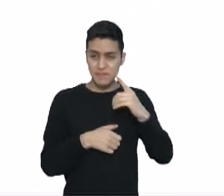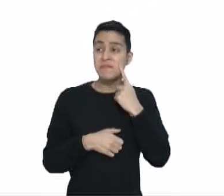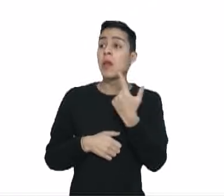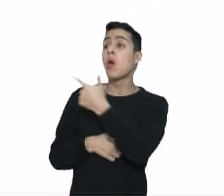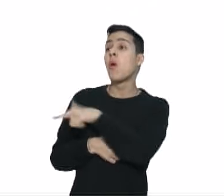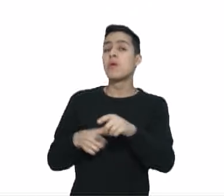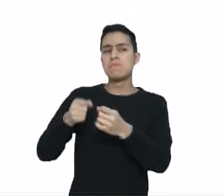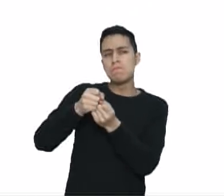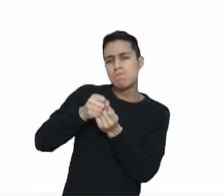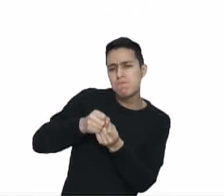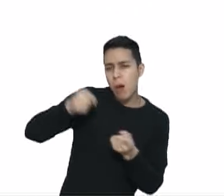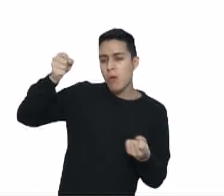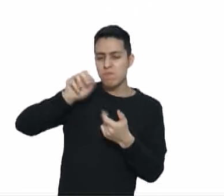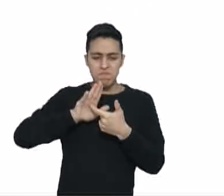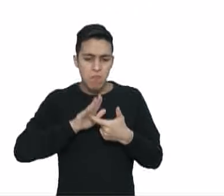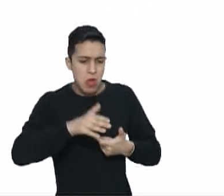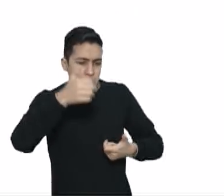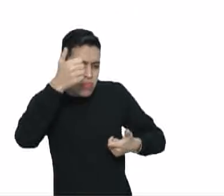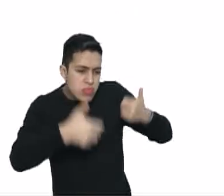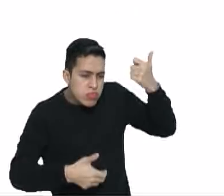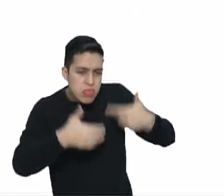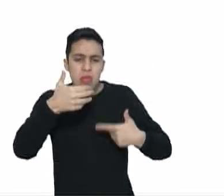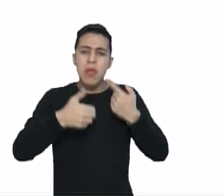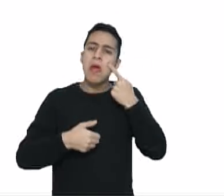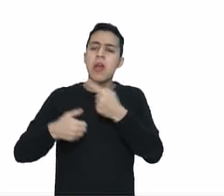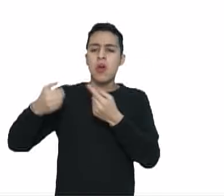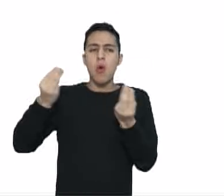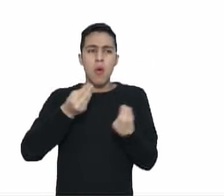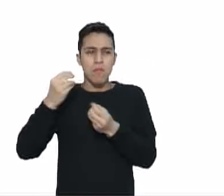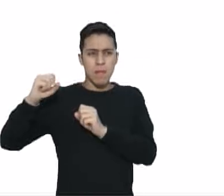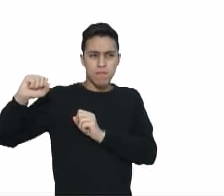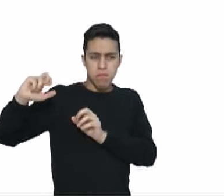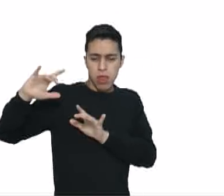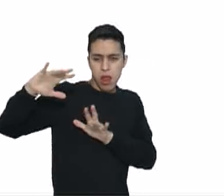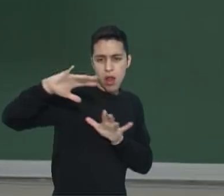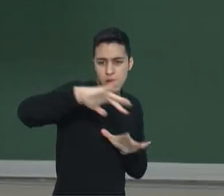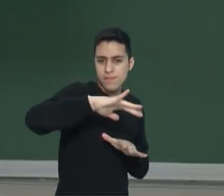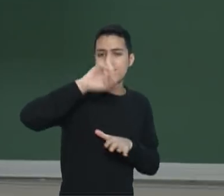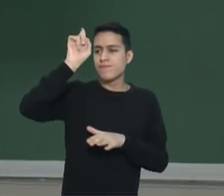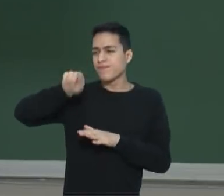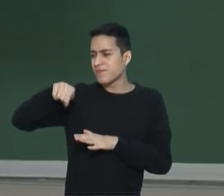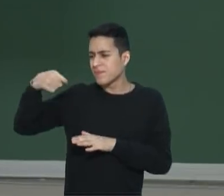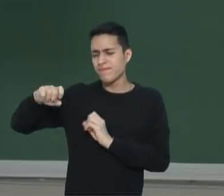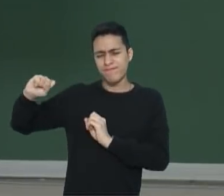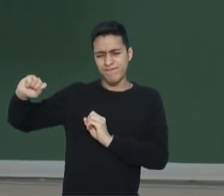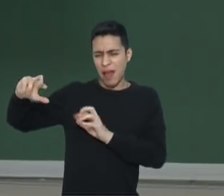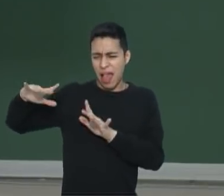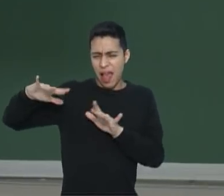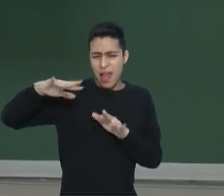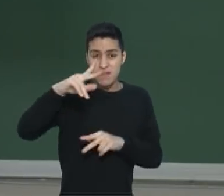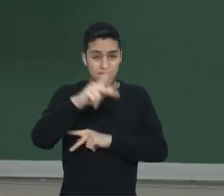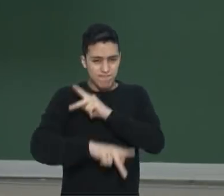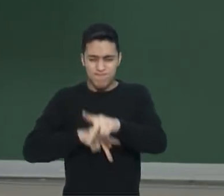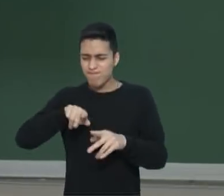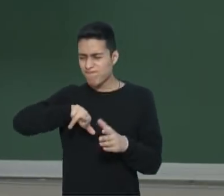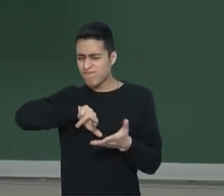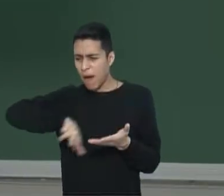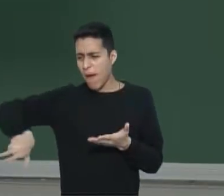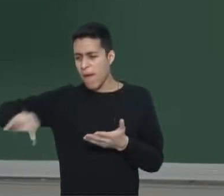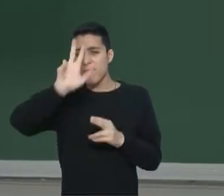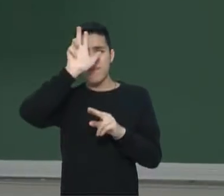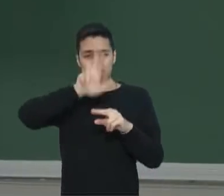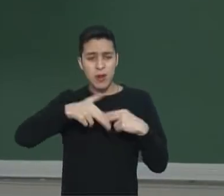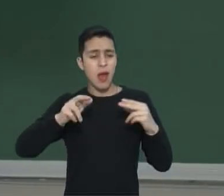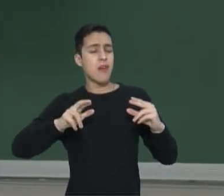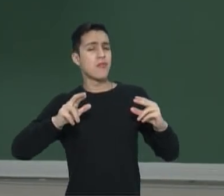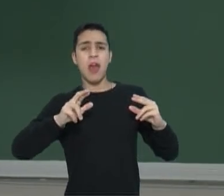mapa que mostra essas migrações, né? Então a gente vai ver que é uma intensa migração dos povos bárbaros após a queda